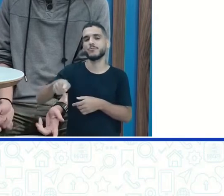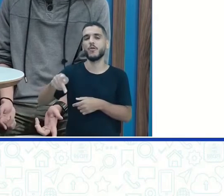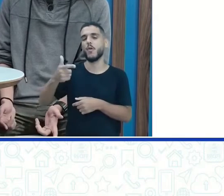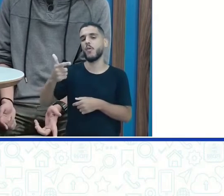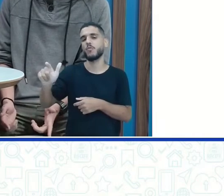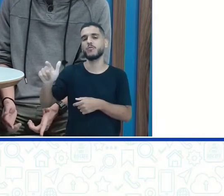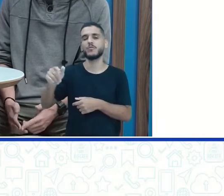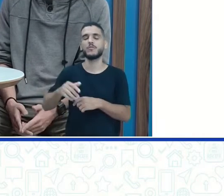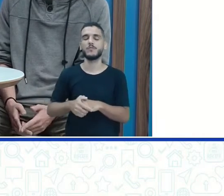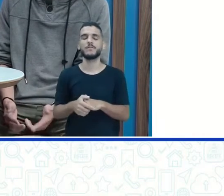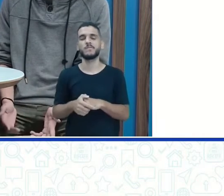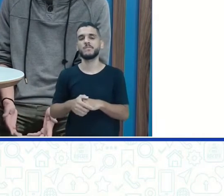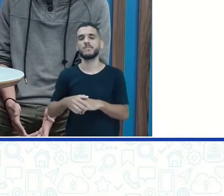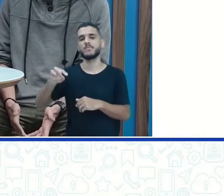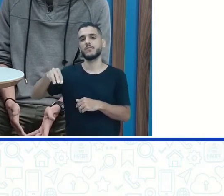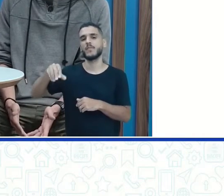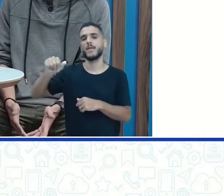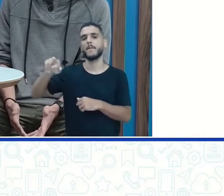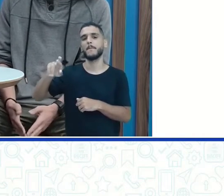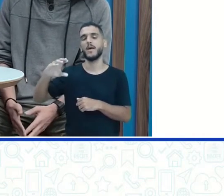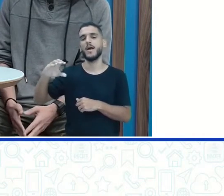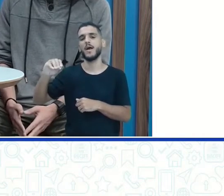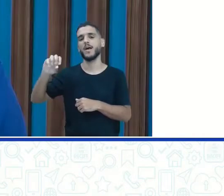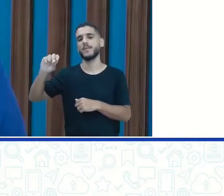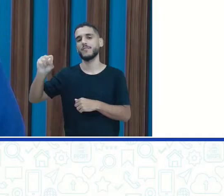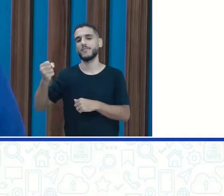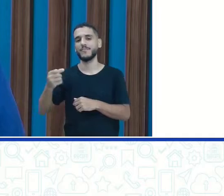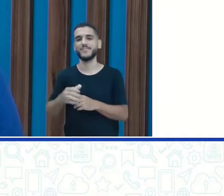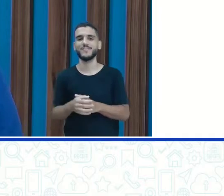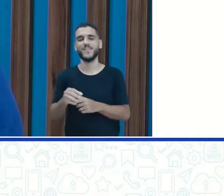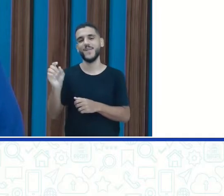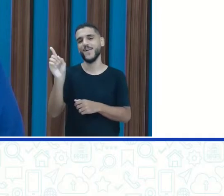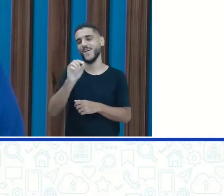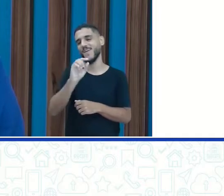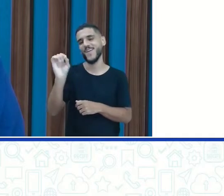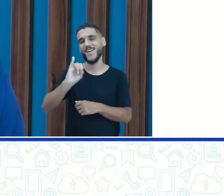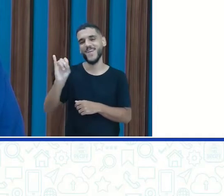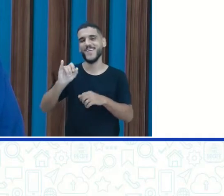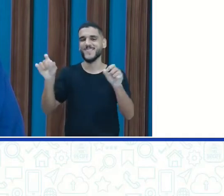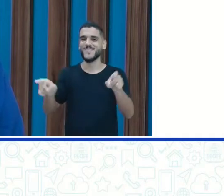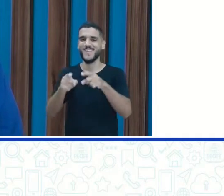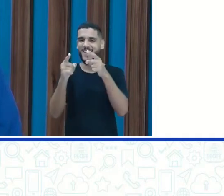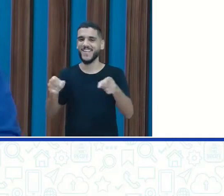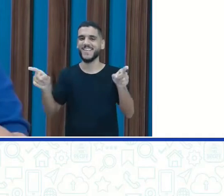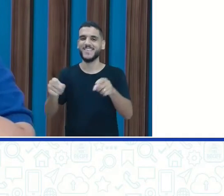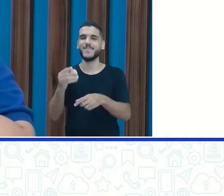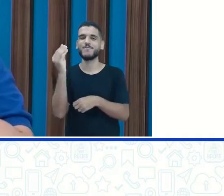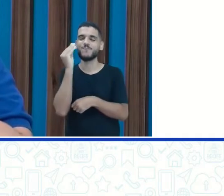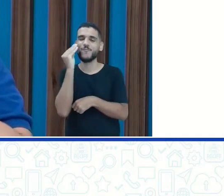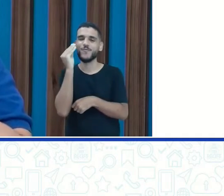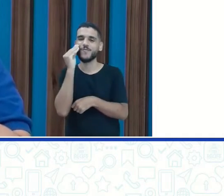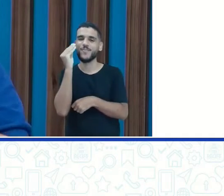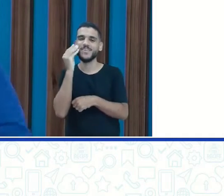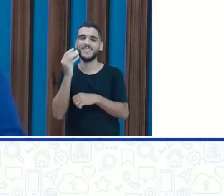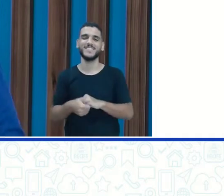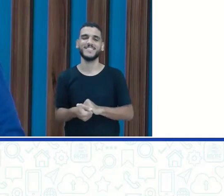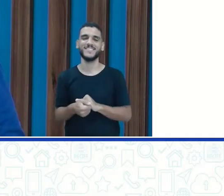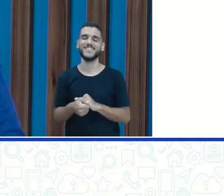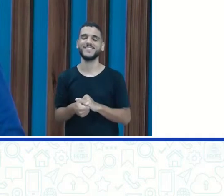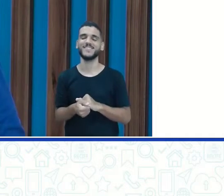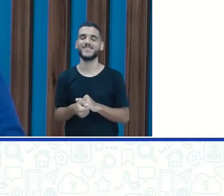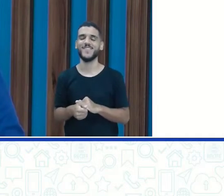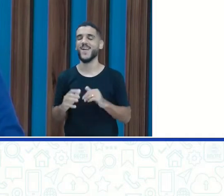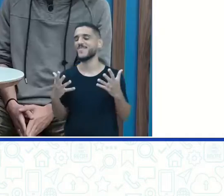e maestro Marcos Galdino. Ai, maestro! Um beijo, Marcos Galdino, querido, todo nosso